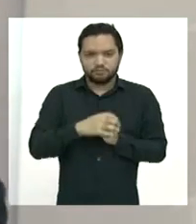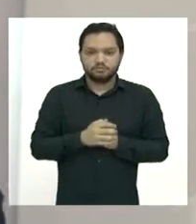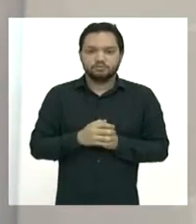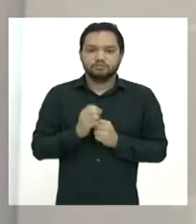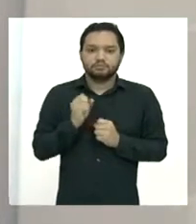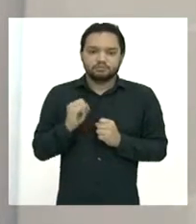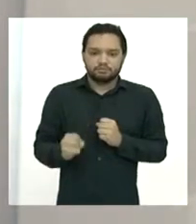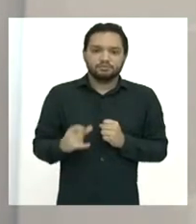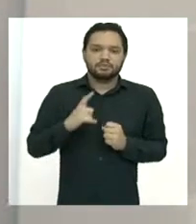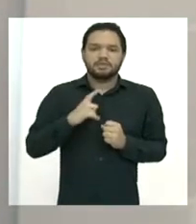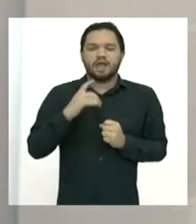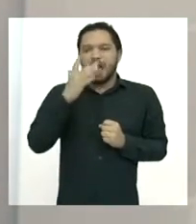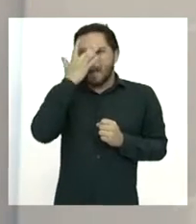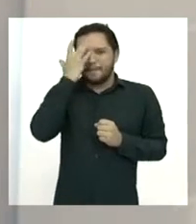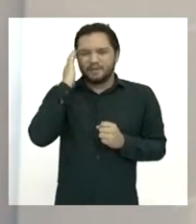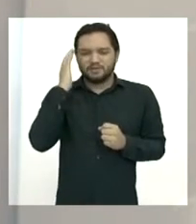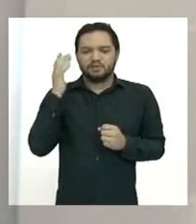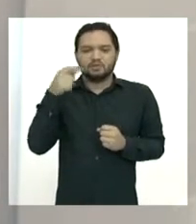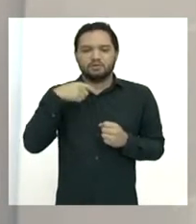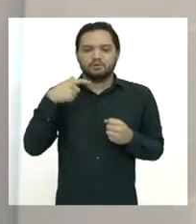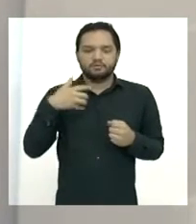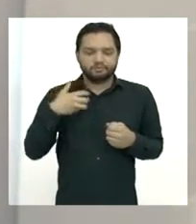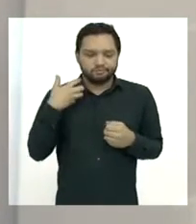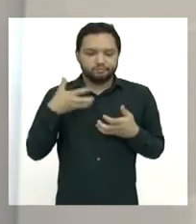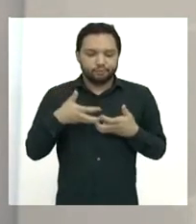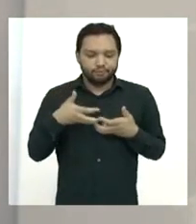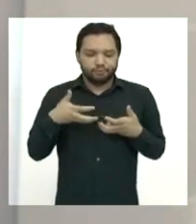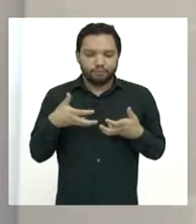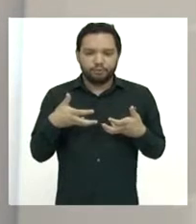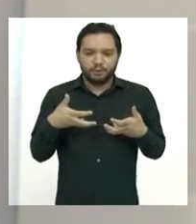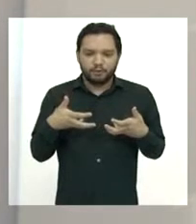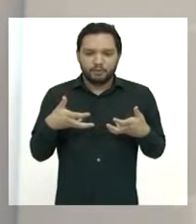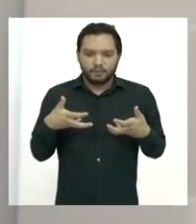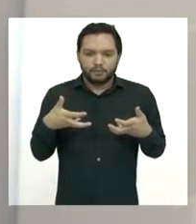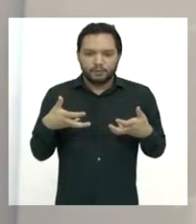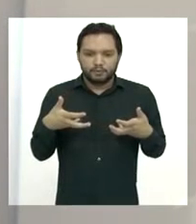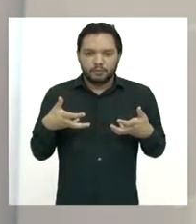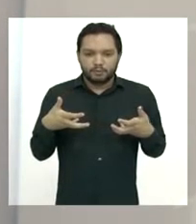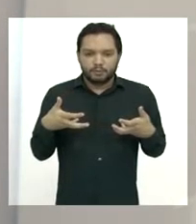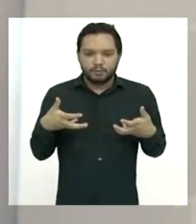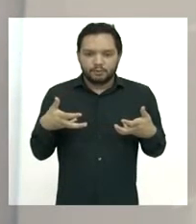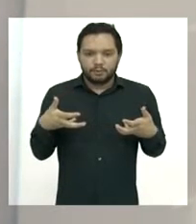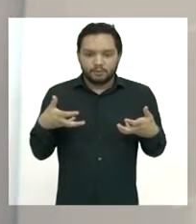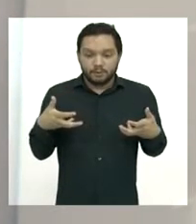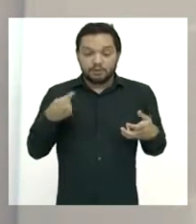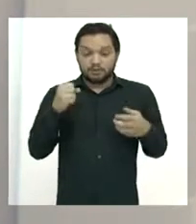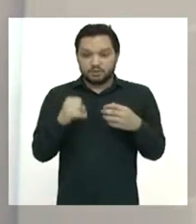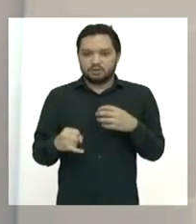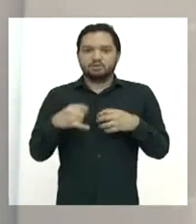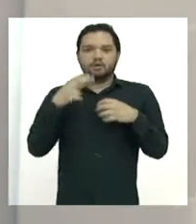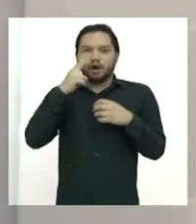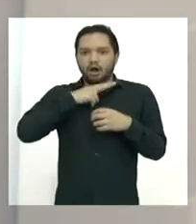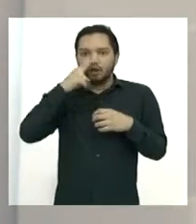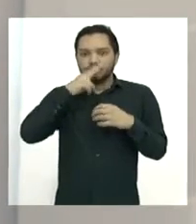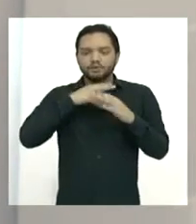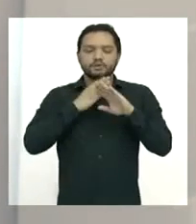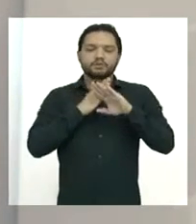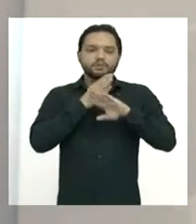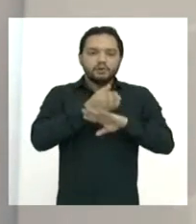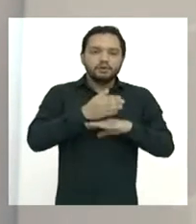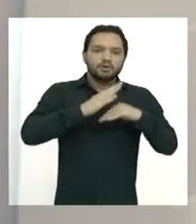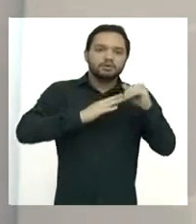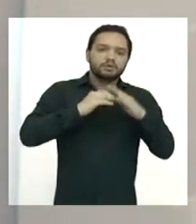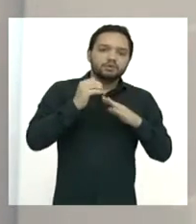população envelhece, nós envelhecemos, quanto mais cedo ela procura um fisioterapeuta, um terapeuta